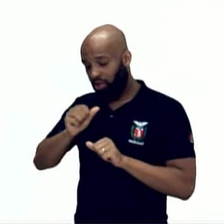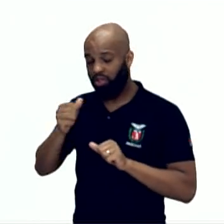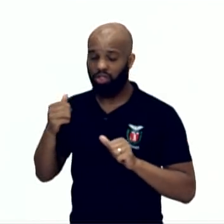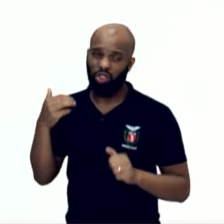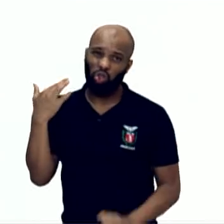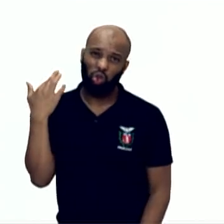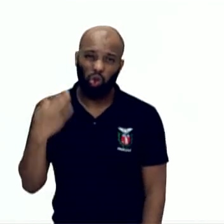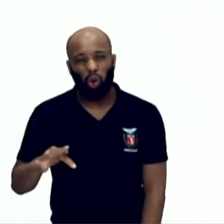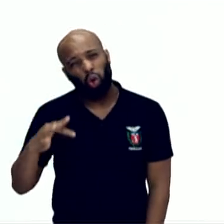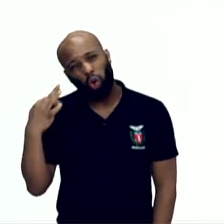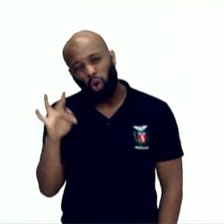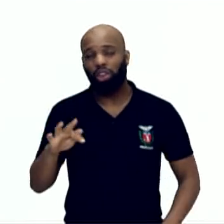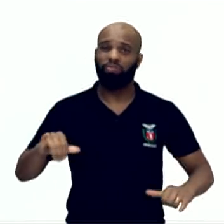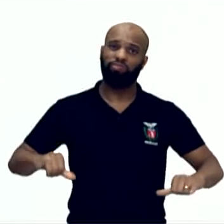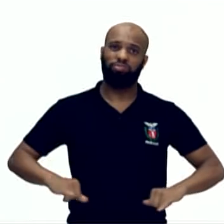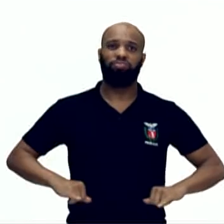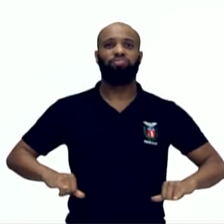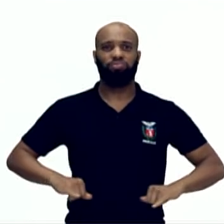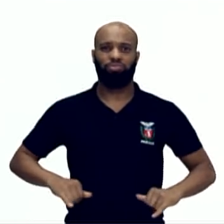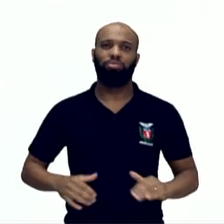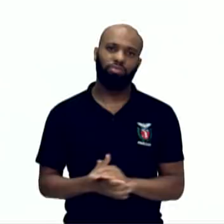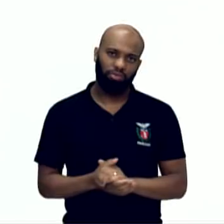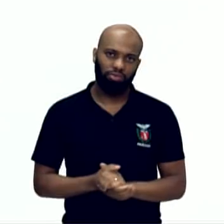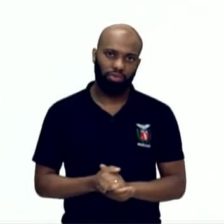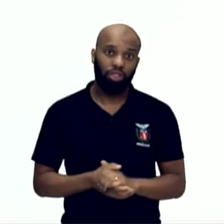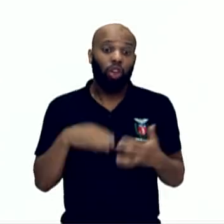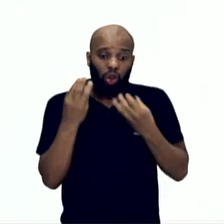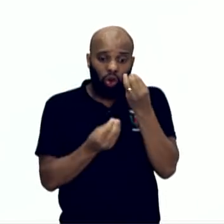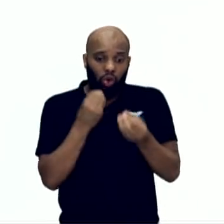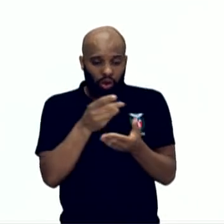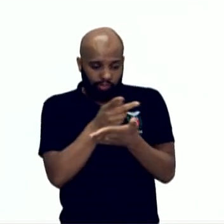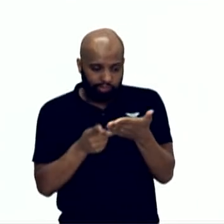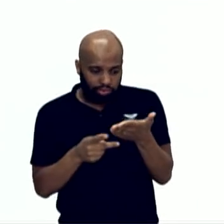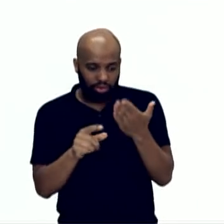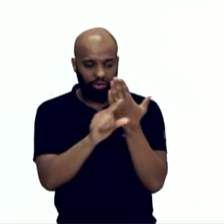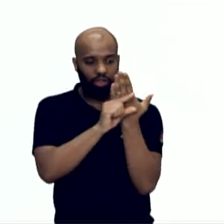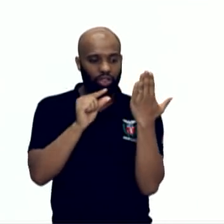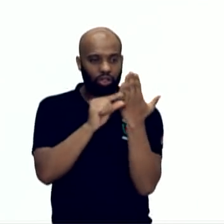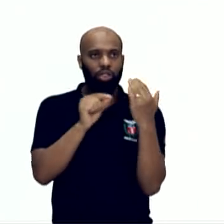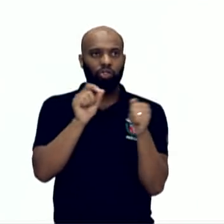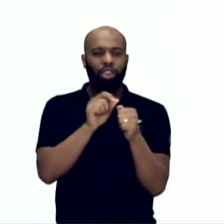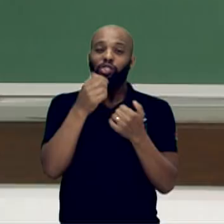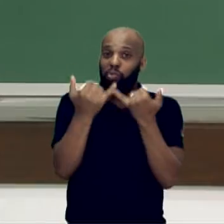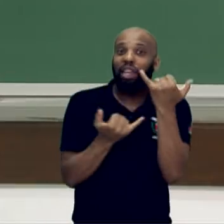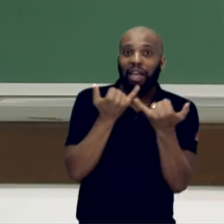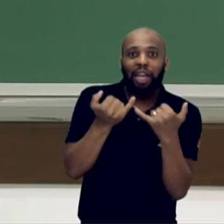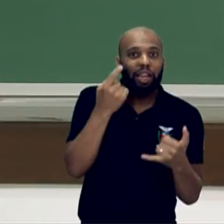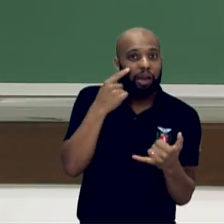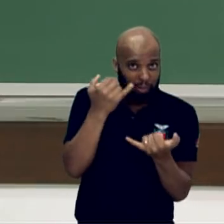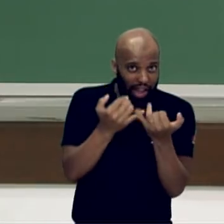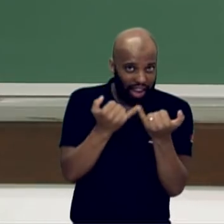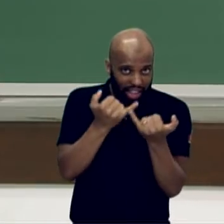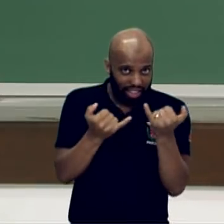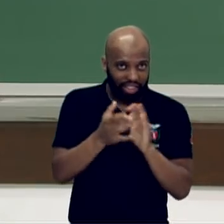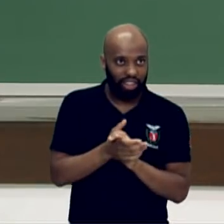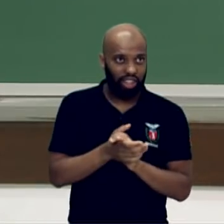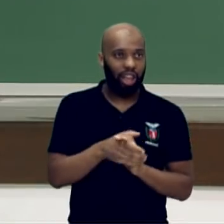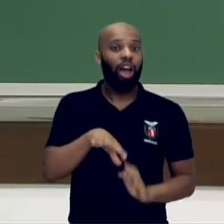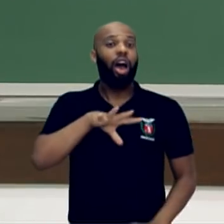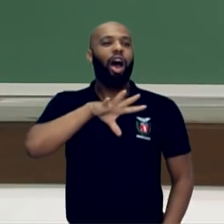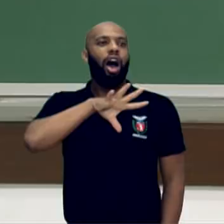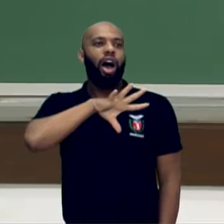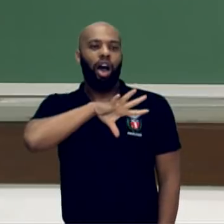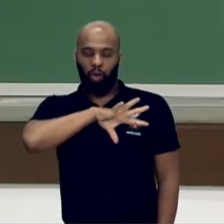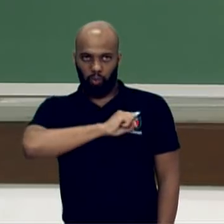sentimento, que é a dor. E veja como que o poeta fez, ele foi brincando, olha só. Amor,